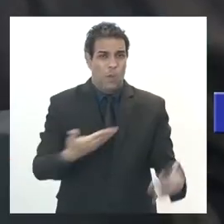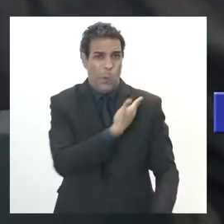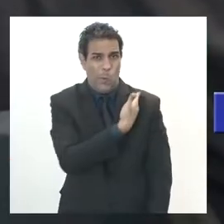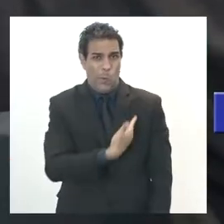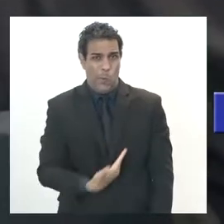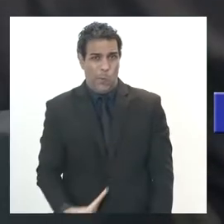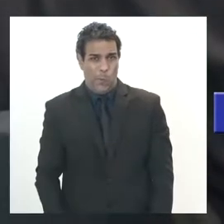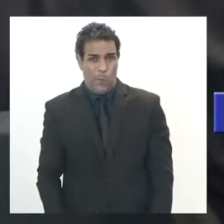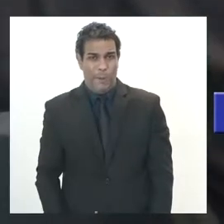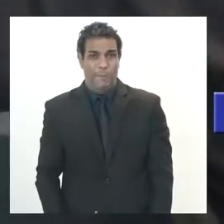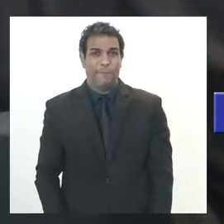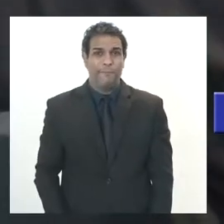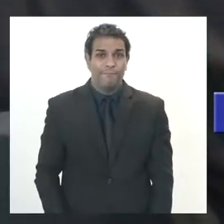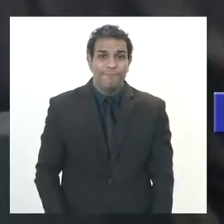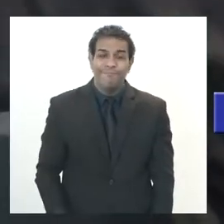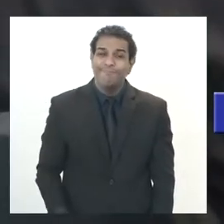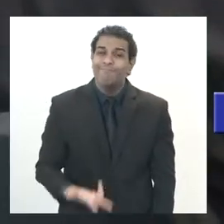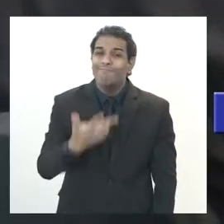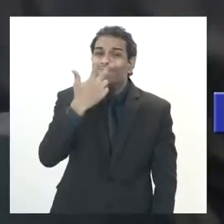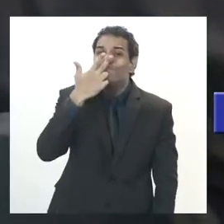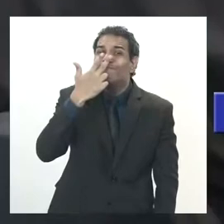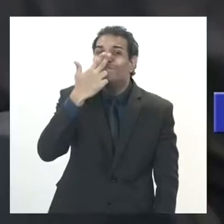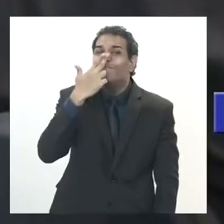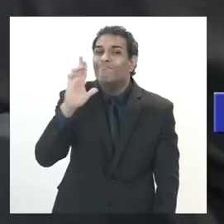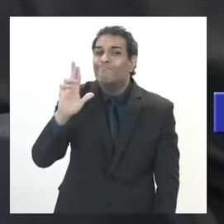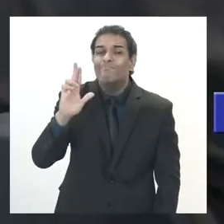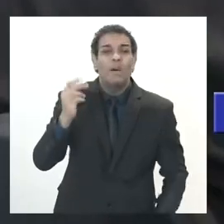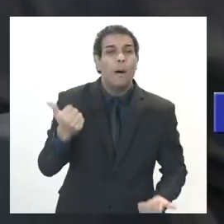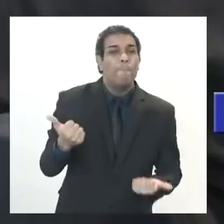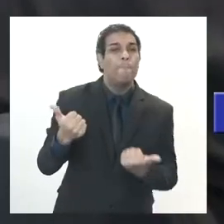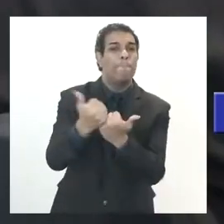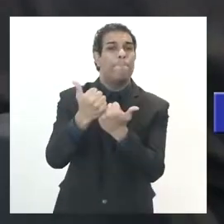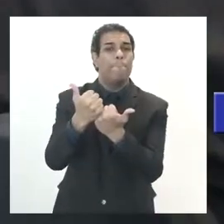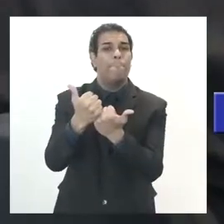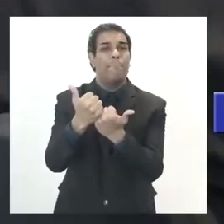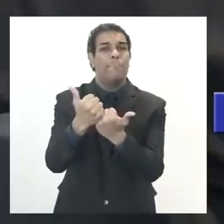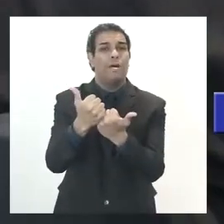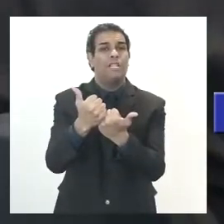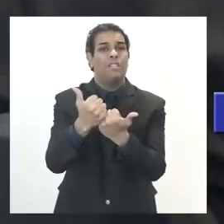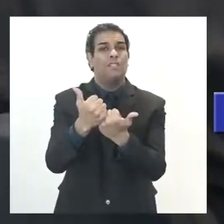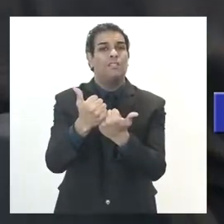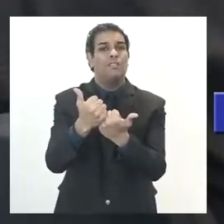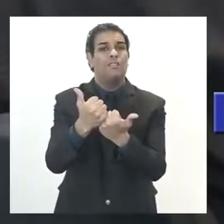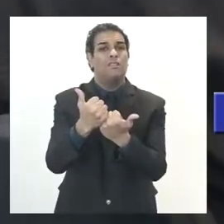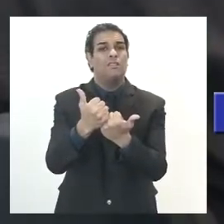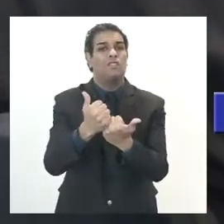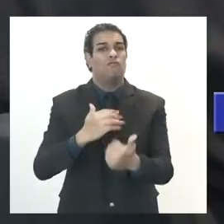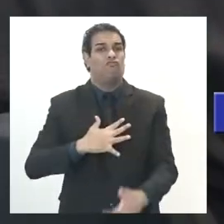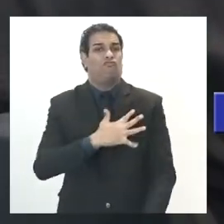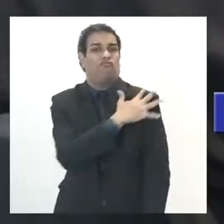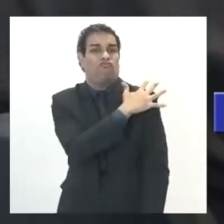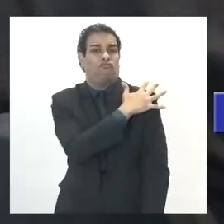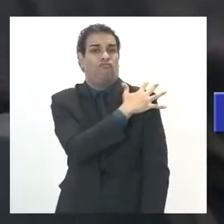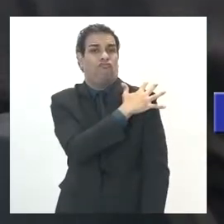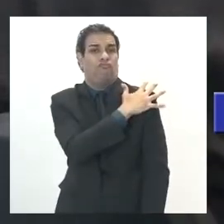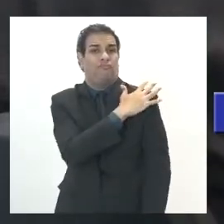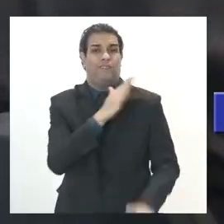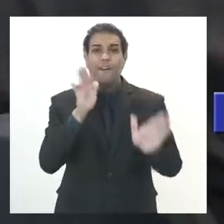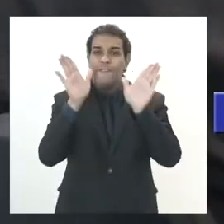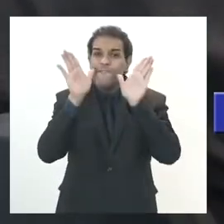tem uma o apoio das forças de segurança em especial